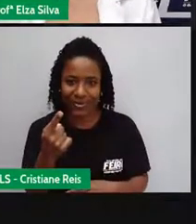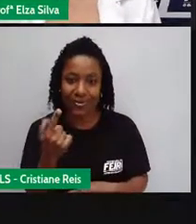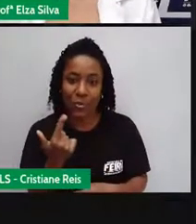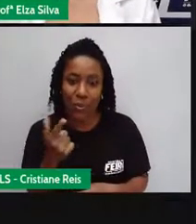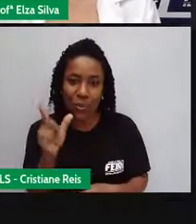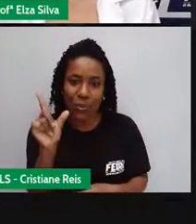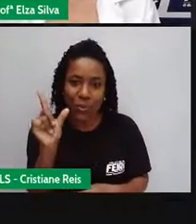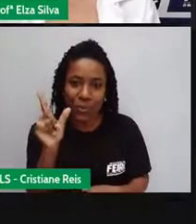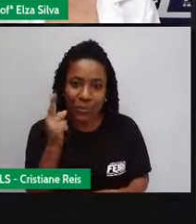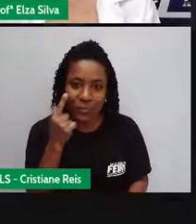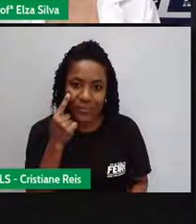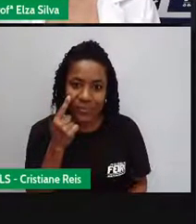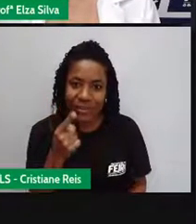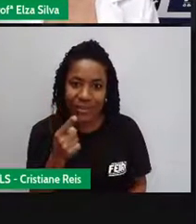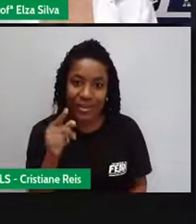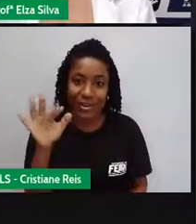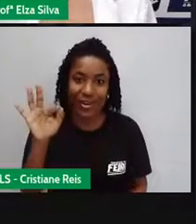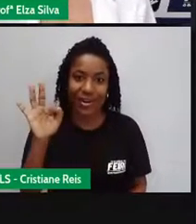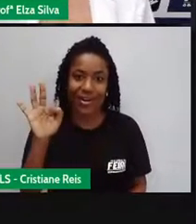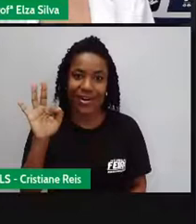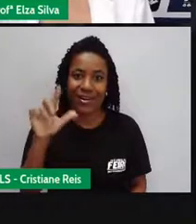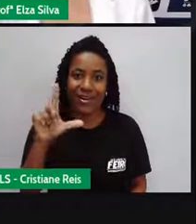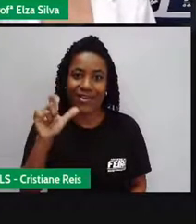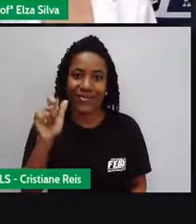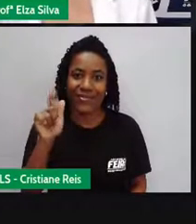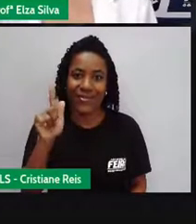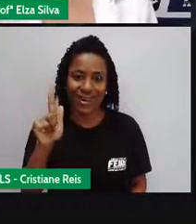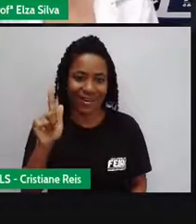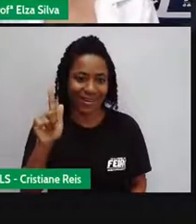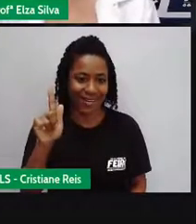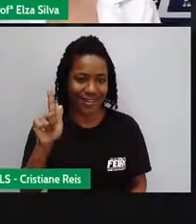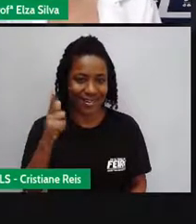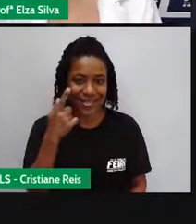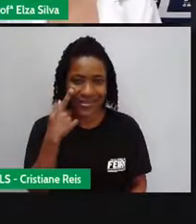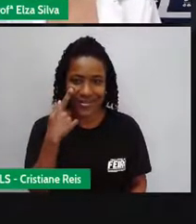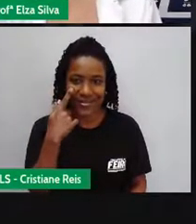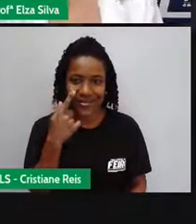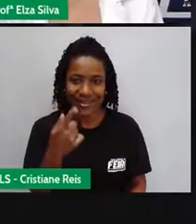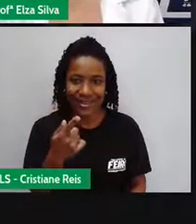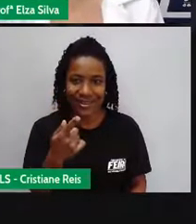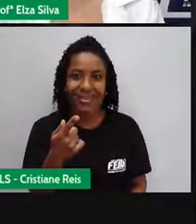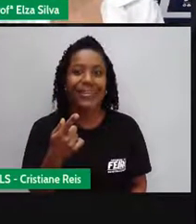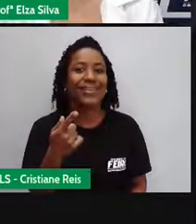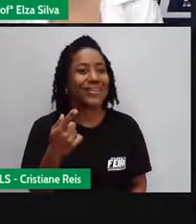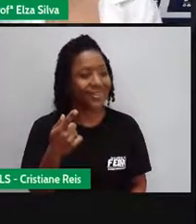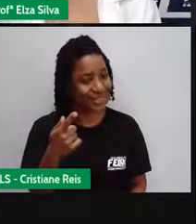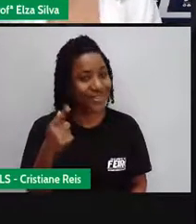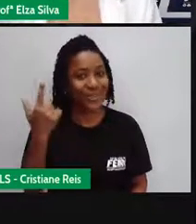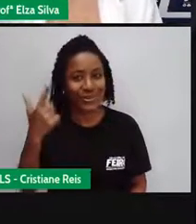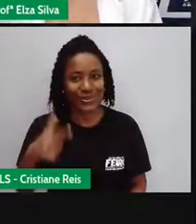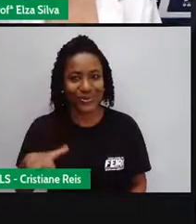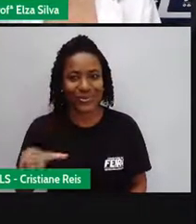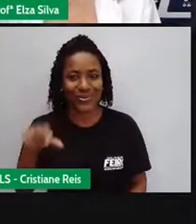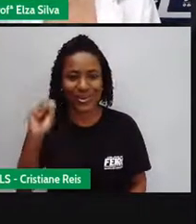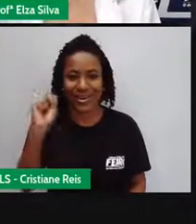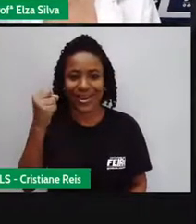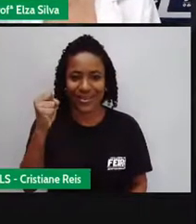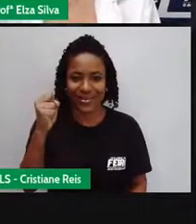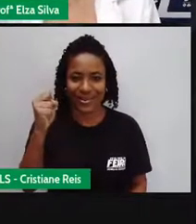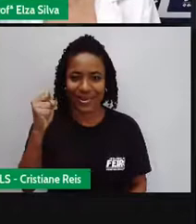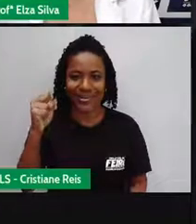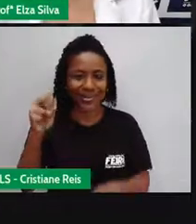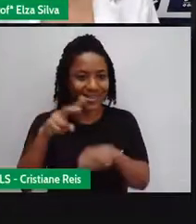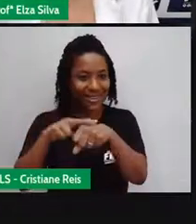outra. Flag. Vamos ver o que que acontece? Novamente, a palavra ela fica destacada de verde e ao lado